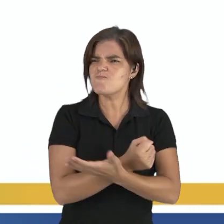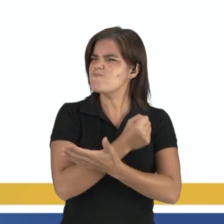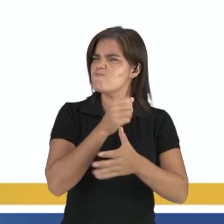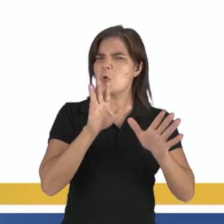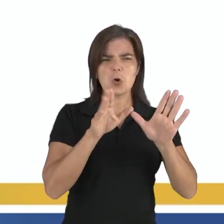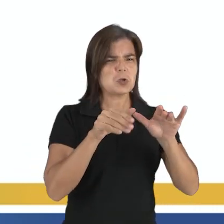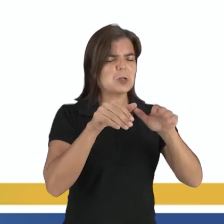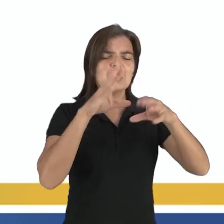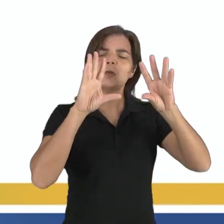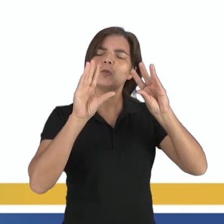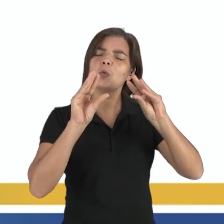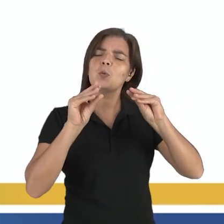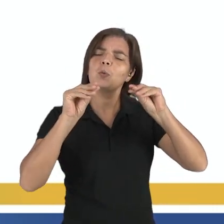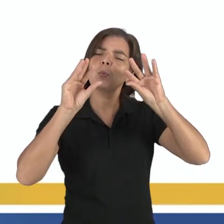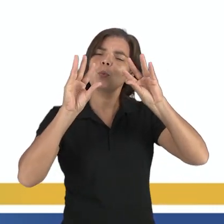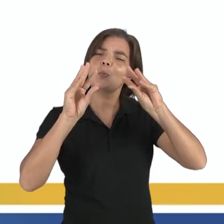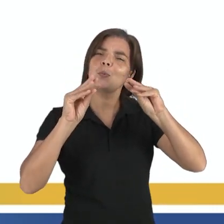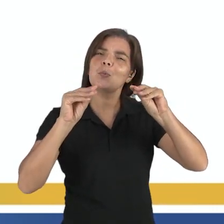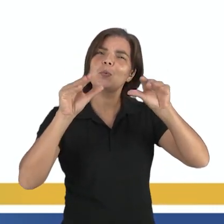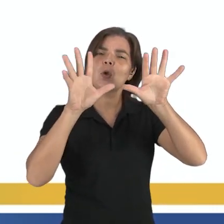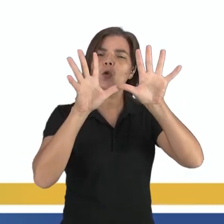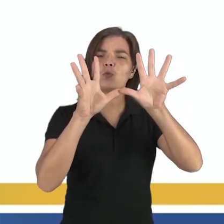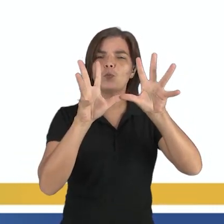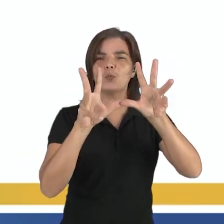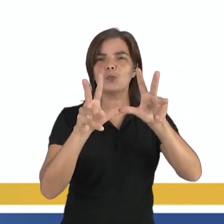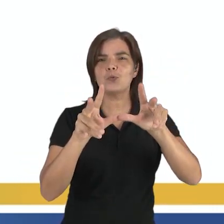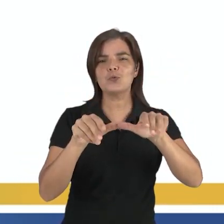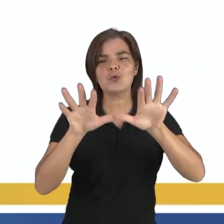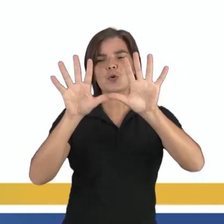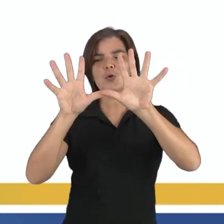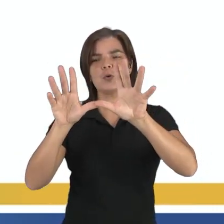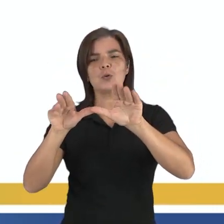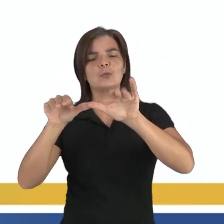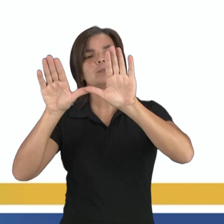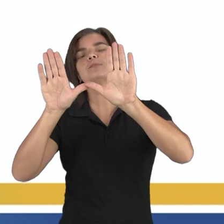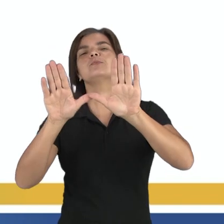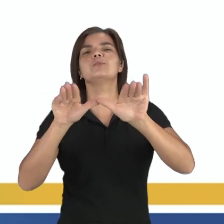são macias, tão macias que escorregam.